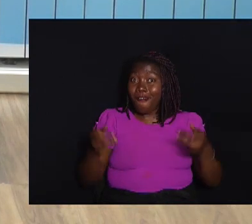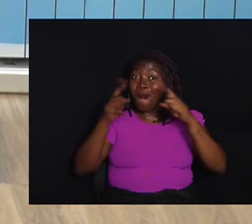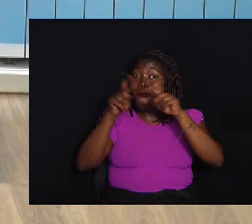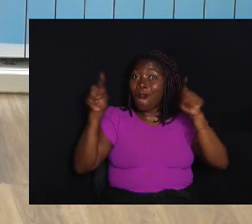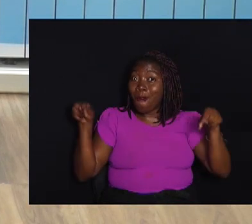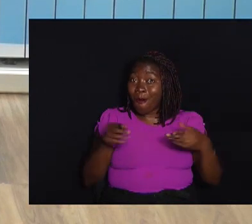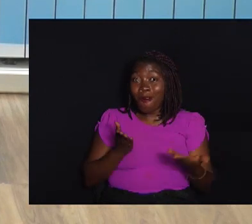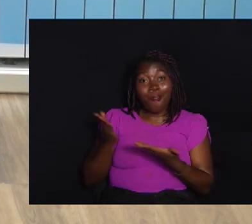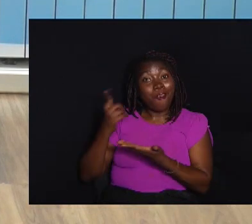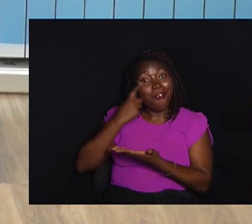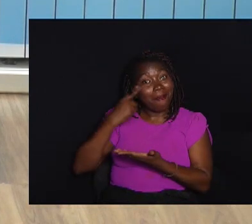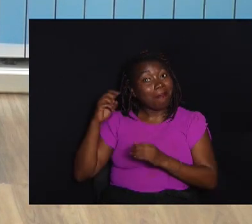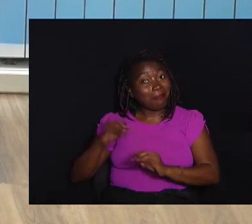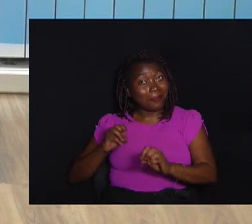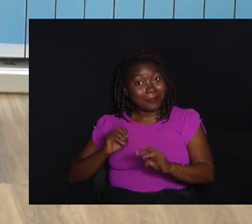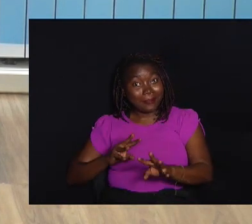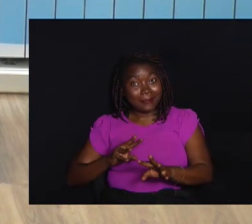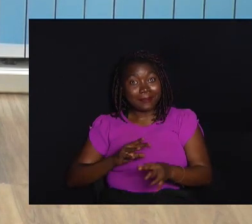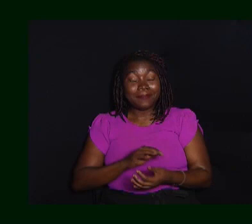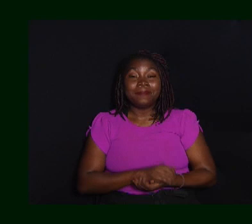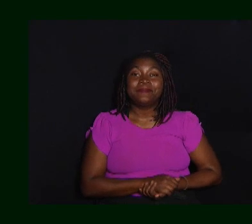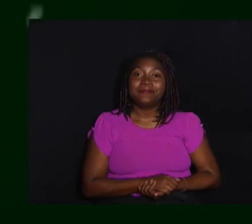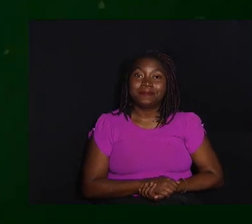De Olho na Educação.